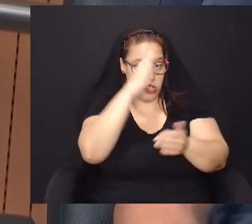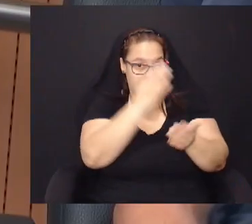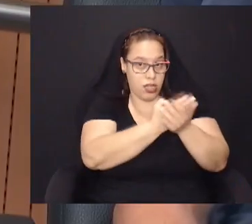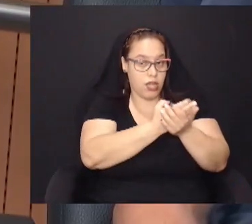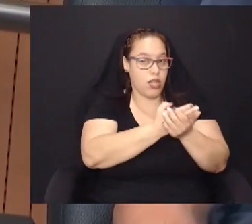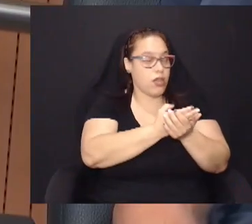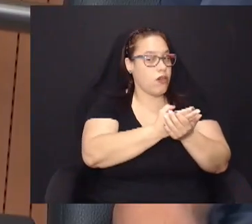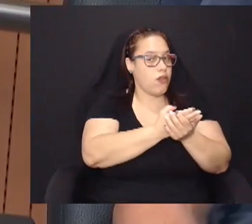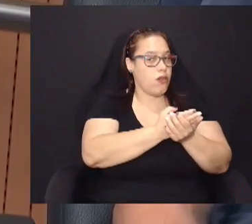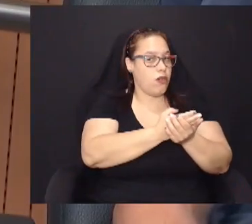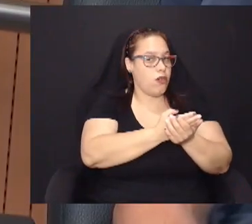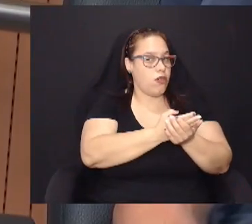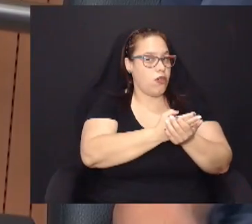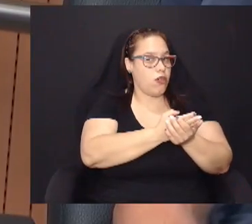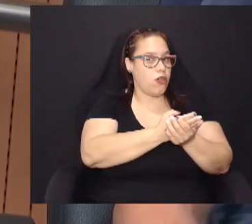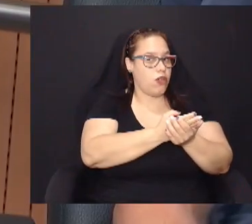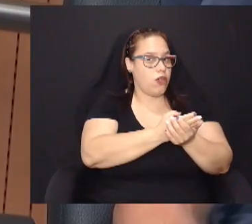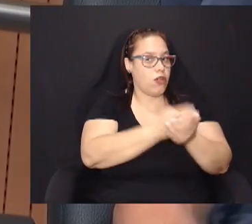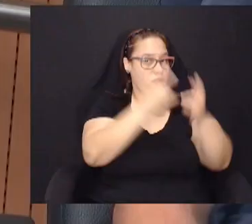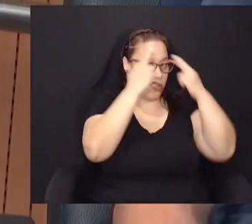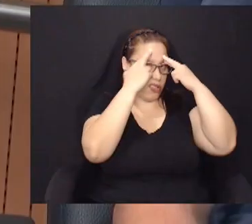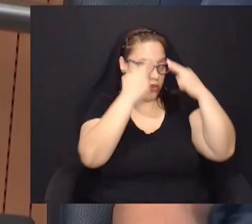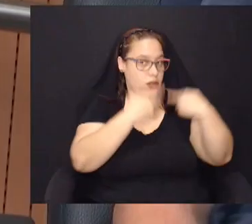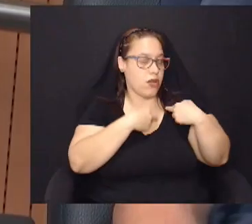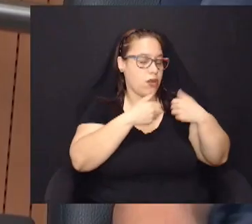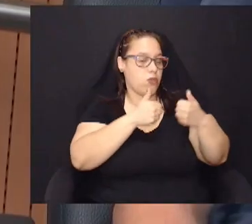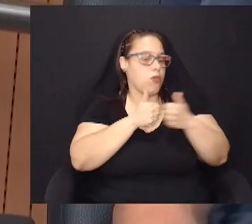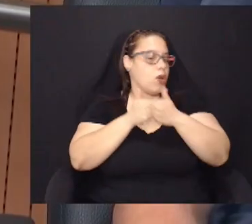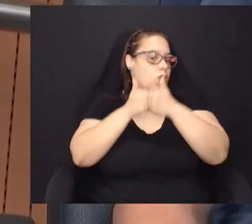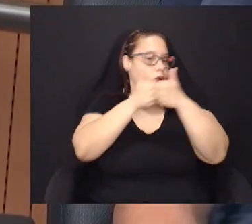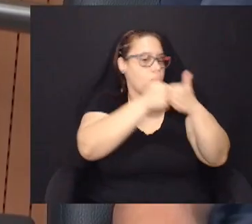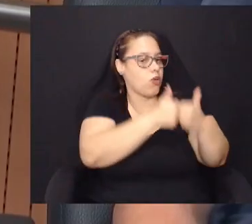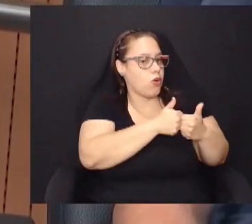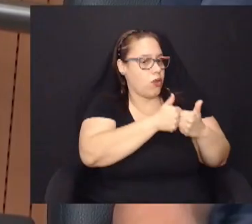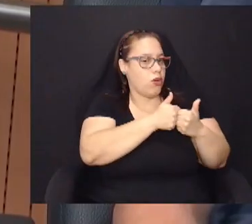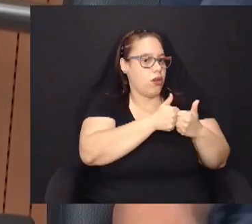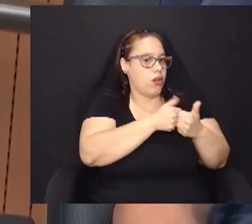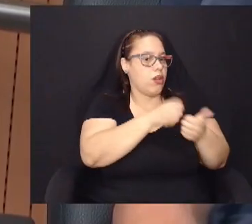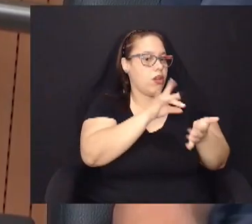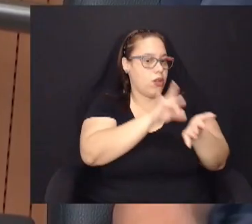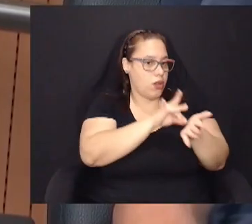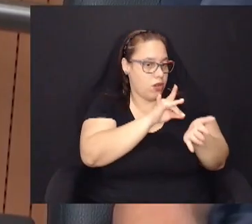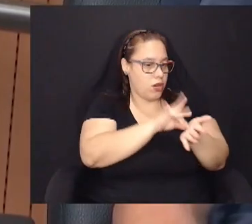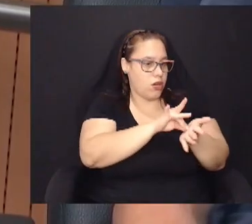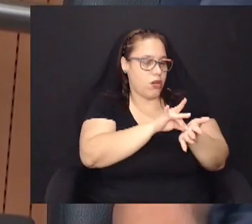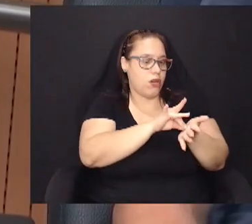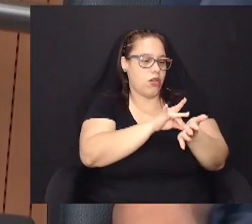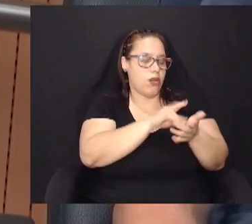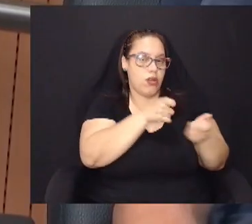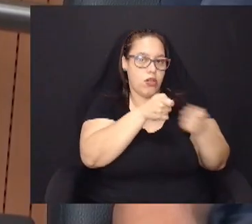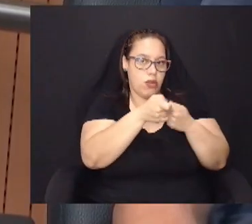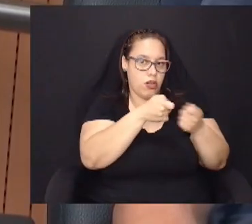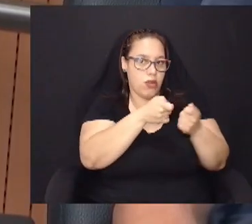ter alguém responsável ali para acompanhar, para concretizar de fato ali a medição feita,